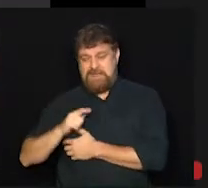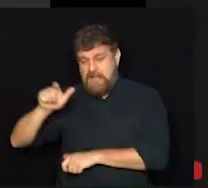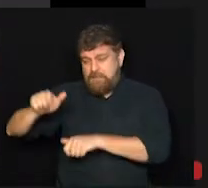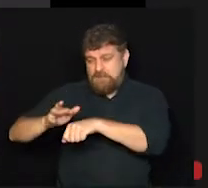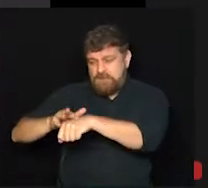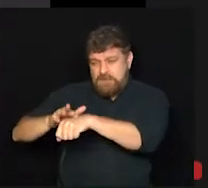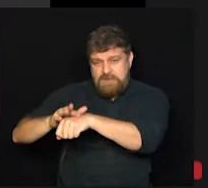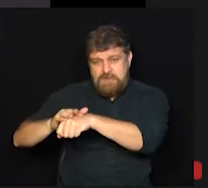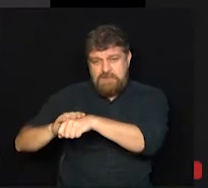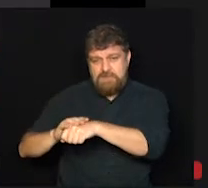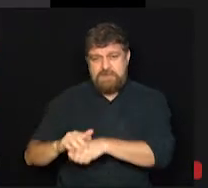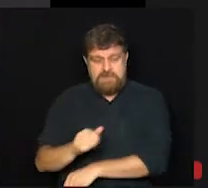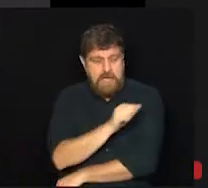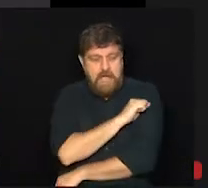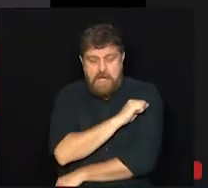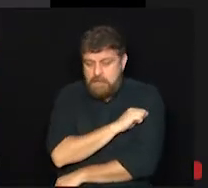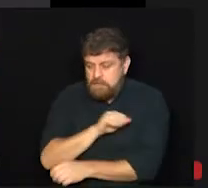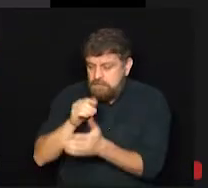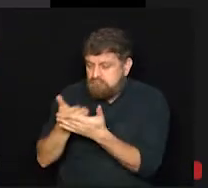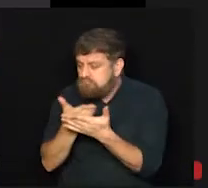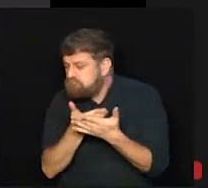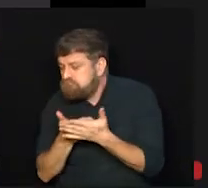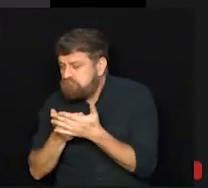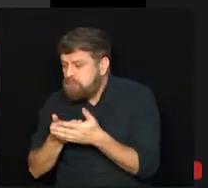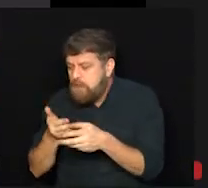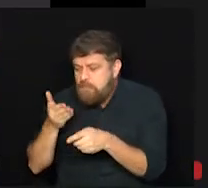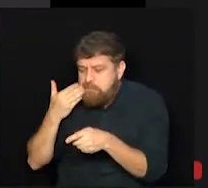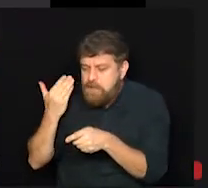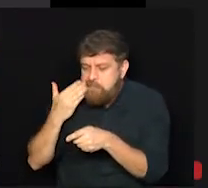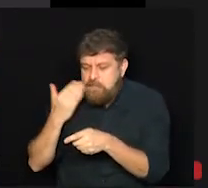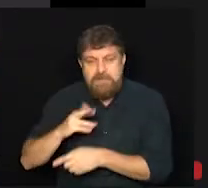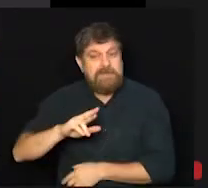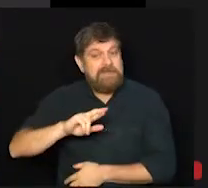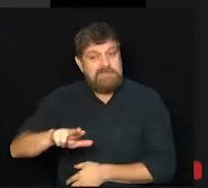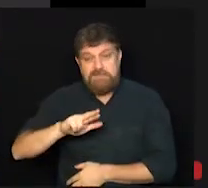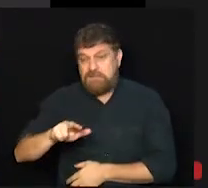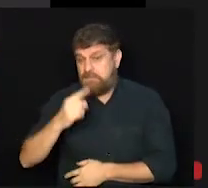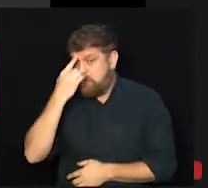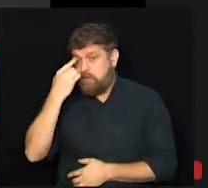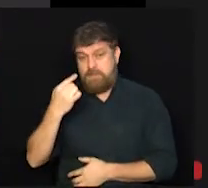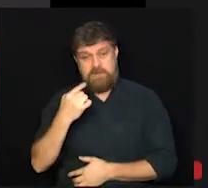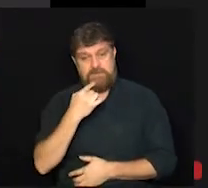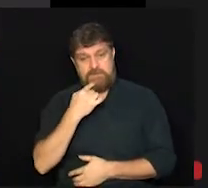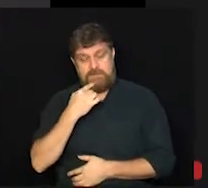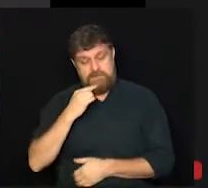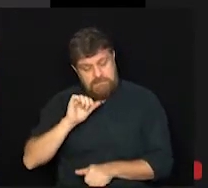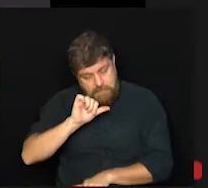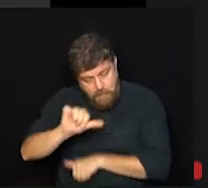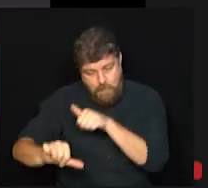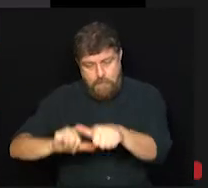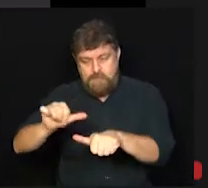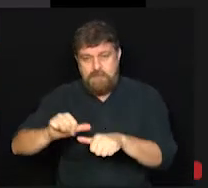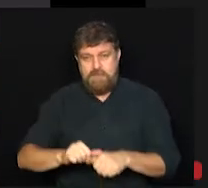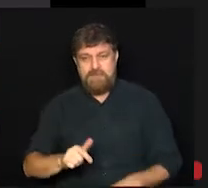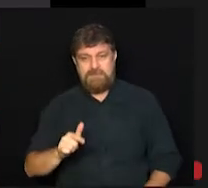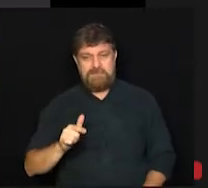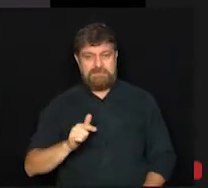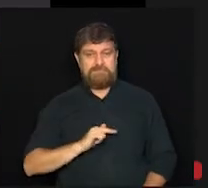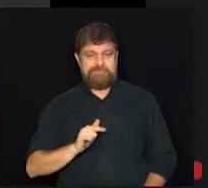né, o tipo de problema que tinha que ver, não é mais isso, mudou o perfil. Então, isso tem uma